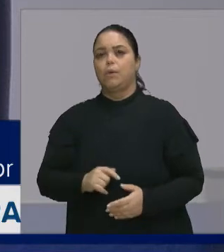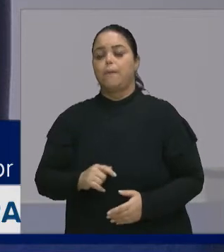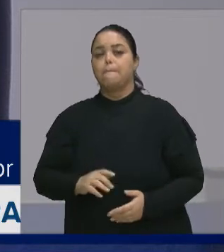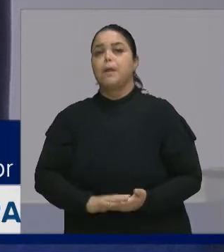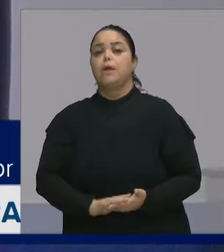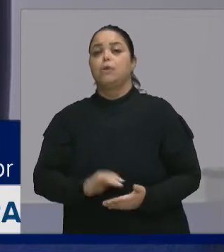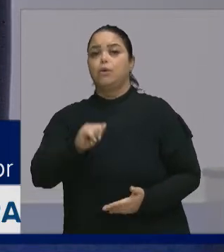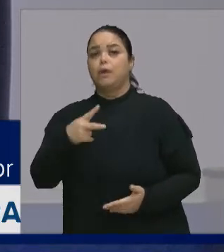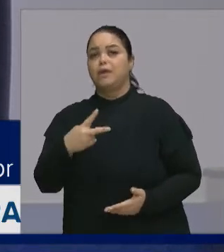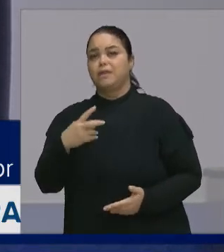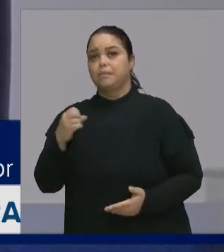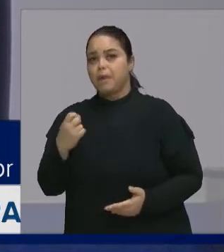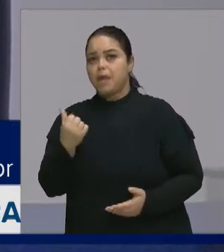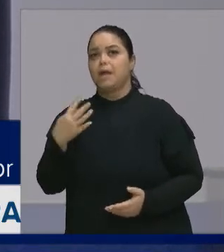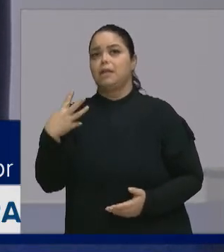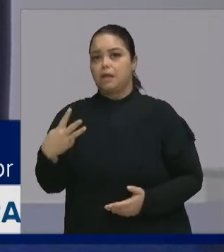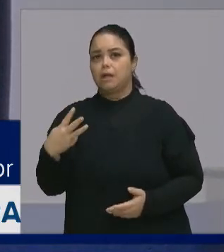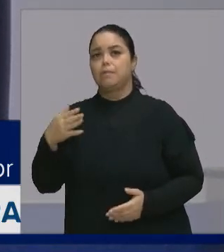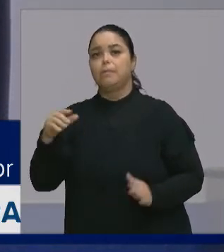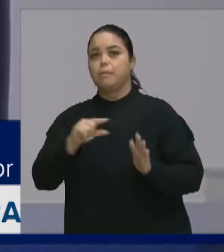7063/2018, projeto de lei número